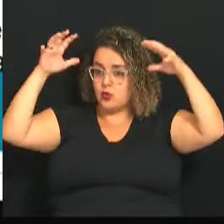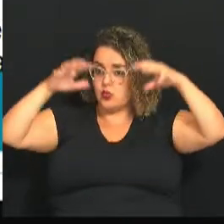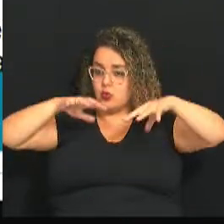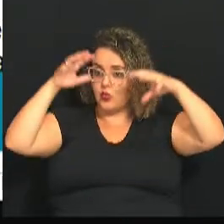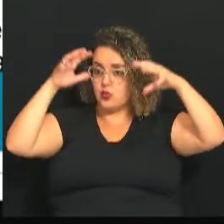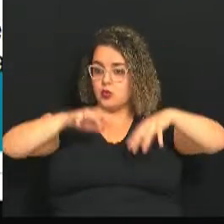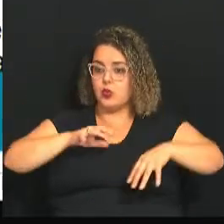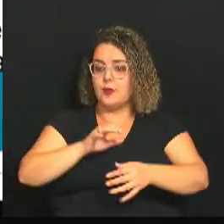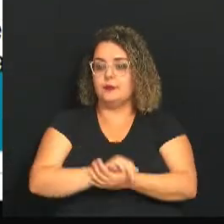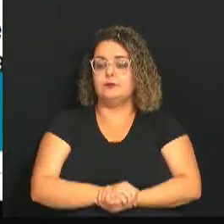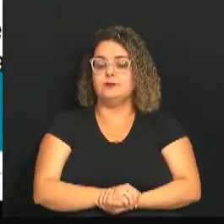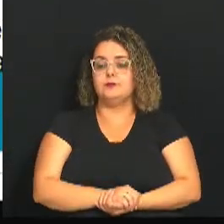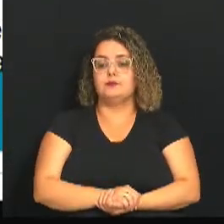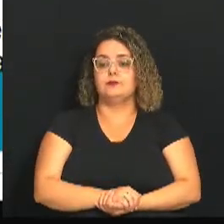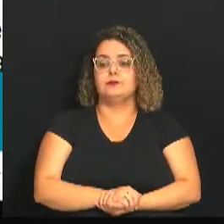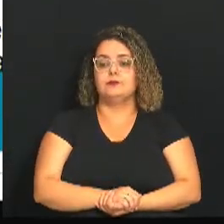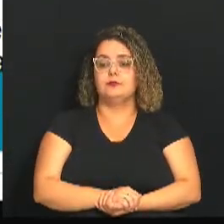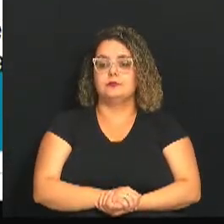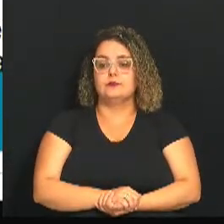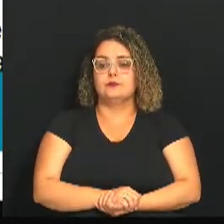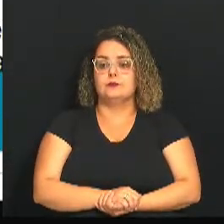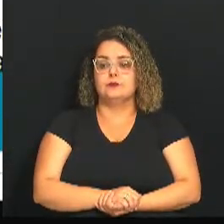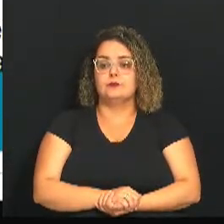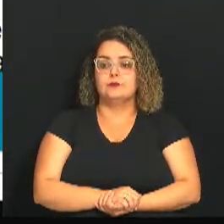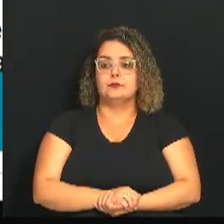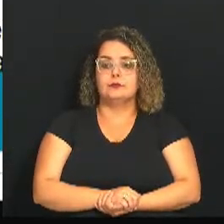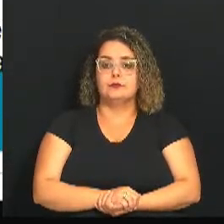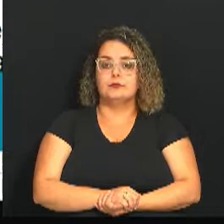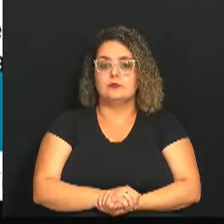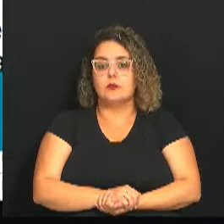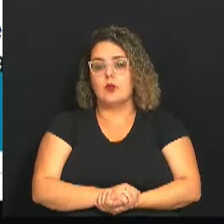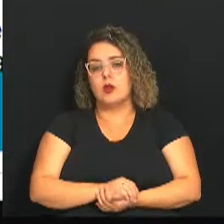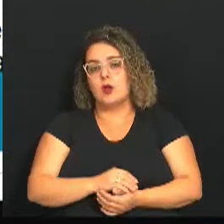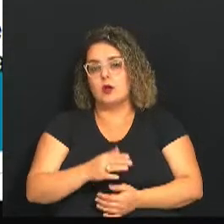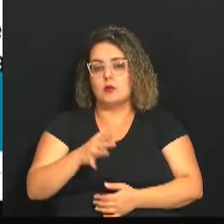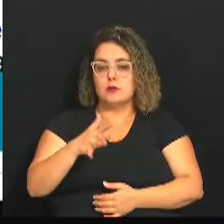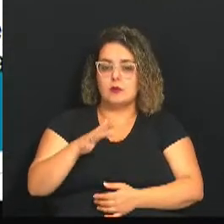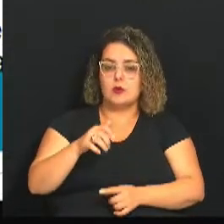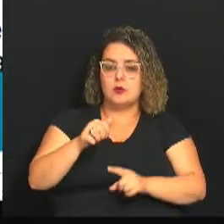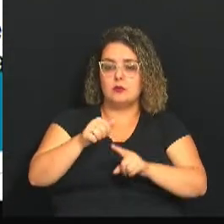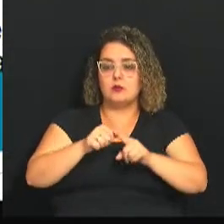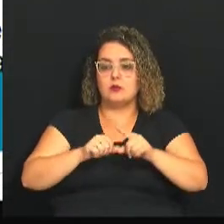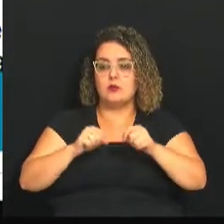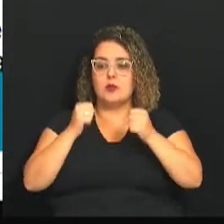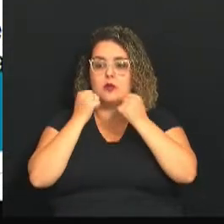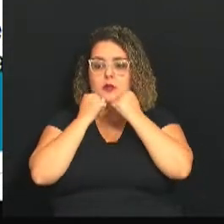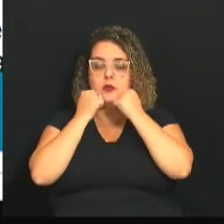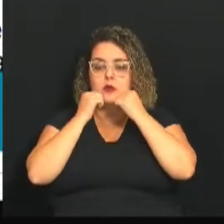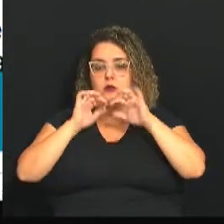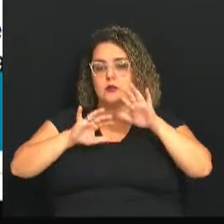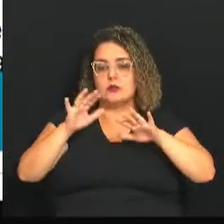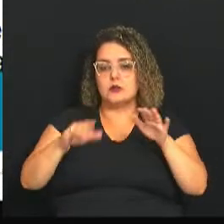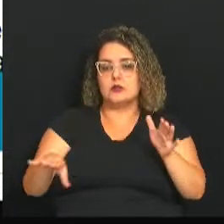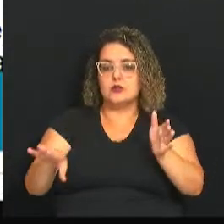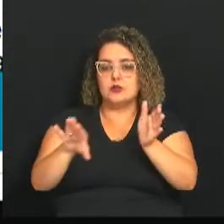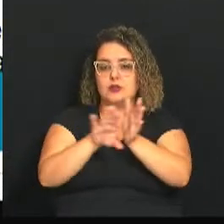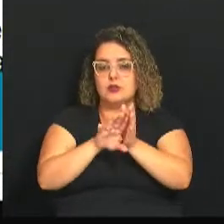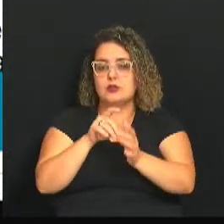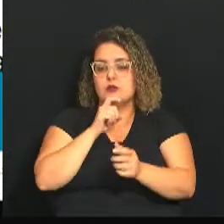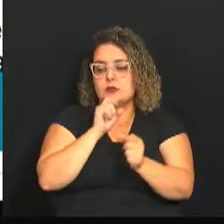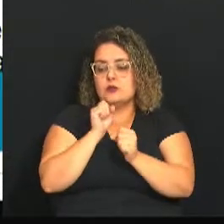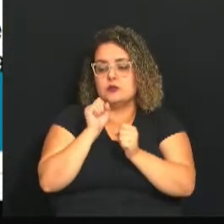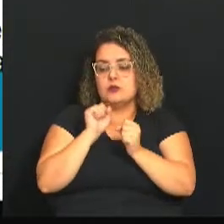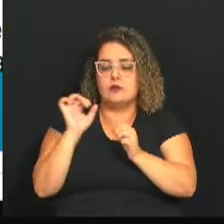também mais no meio do ano, geralmente associados aí talvez a alguma passagem de frente fria, que gerou um acumulado mais